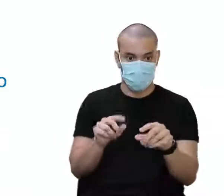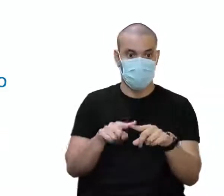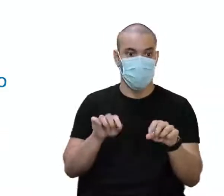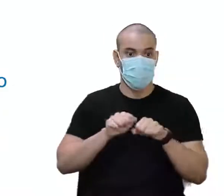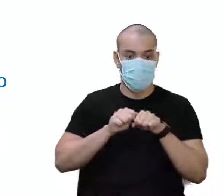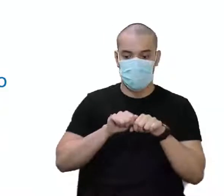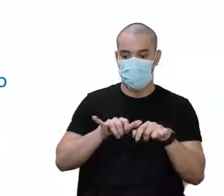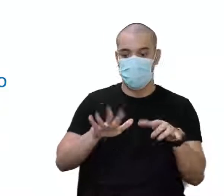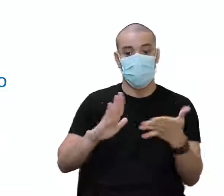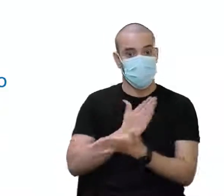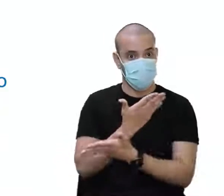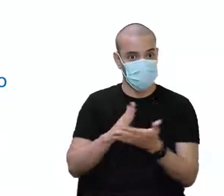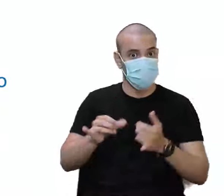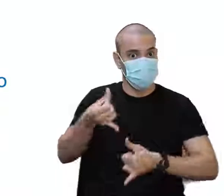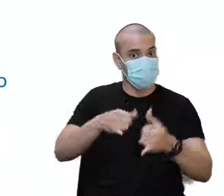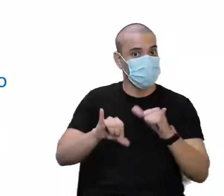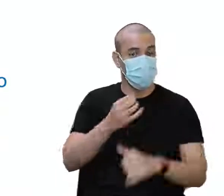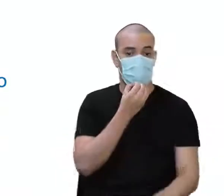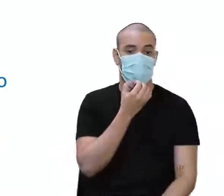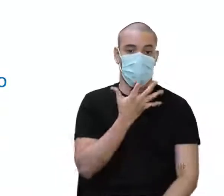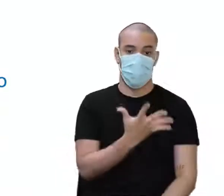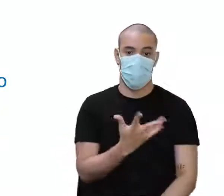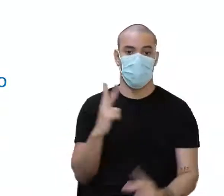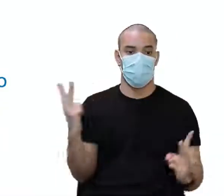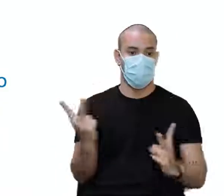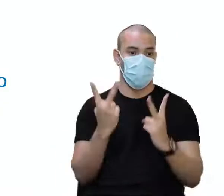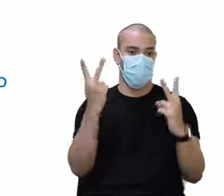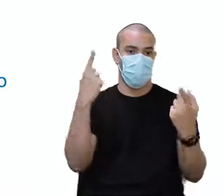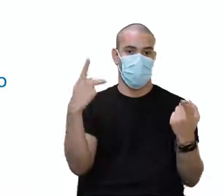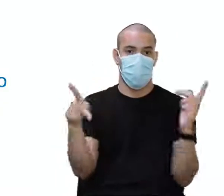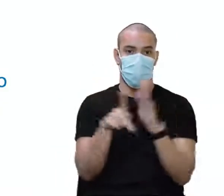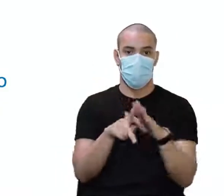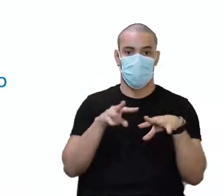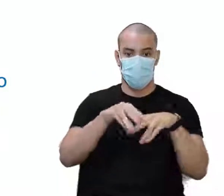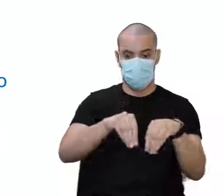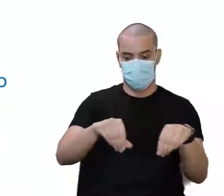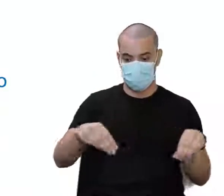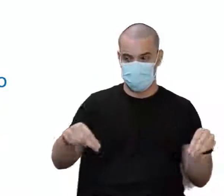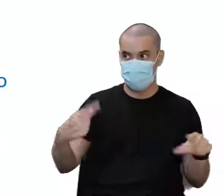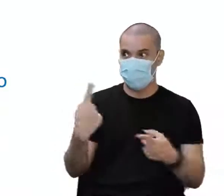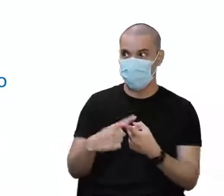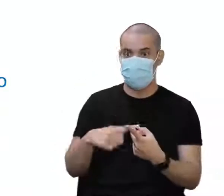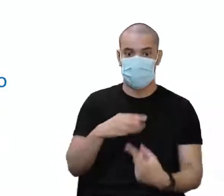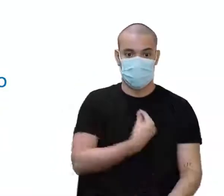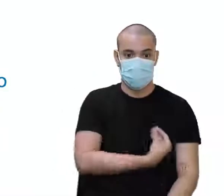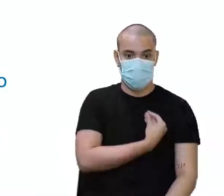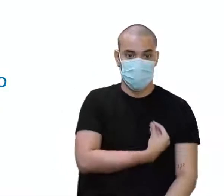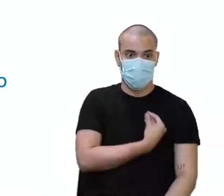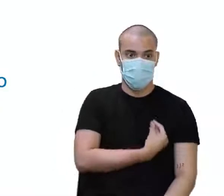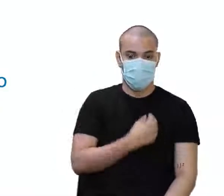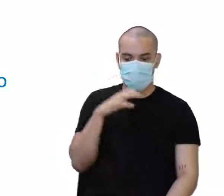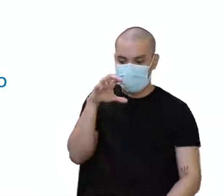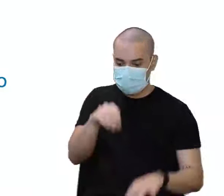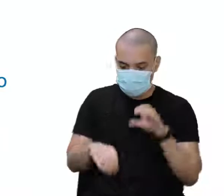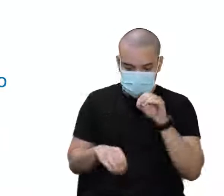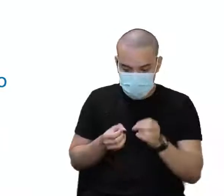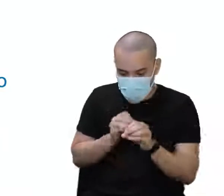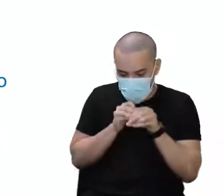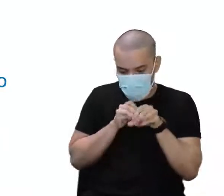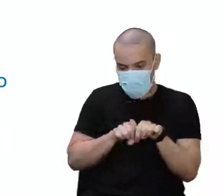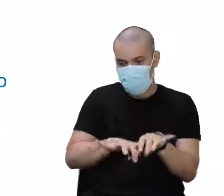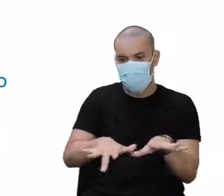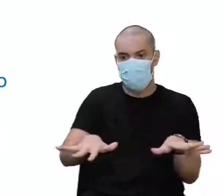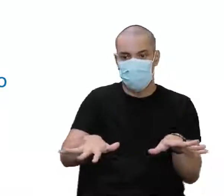ambiente importantes elementos químicos que estavam presentes nos restos dos seres vivos. Tá